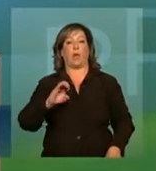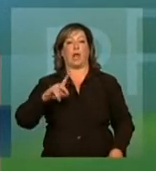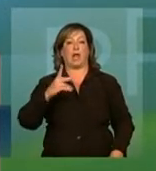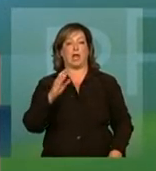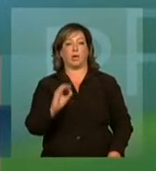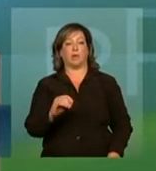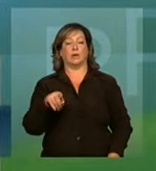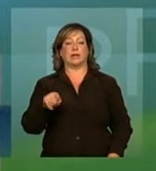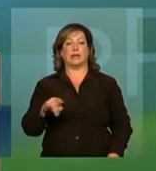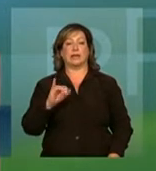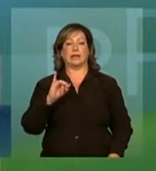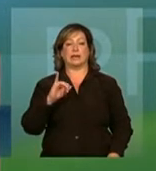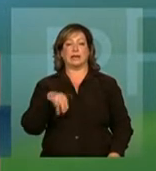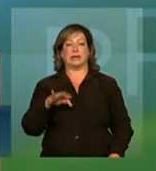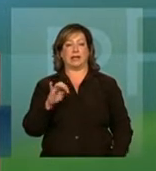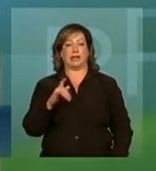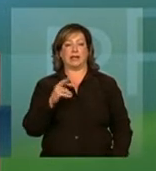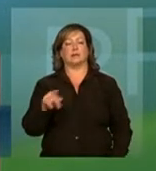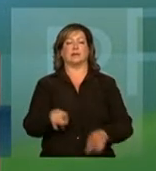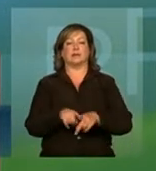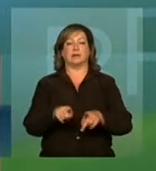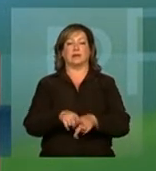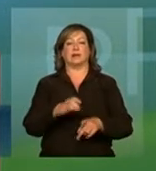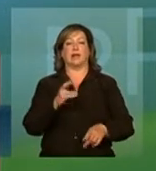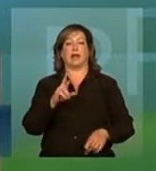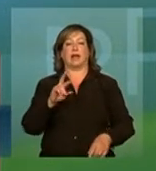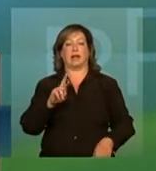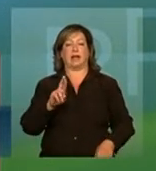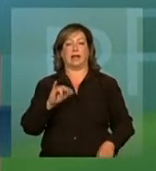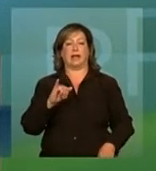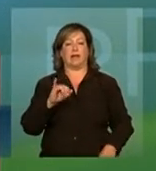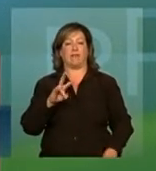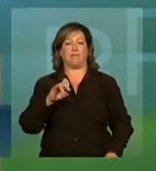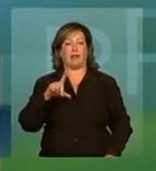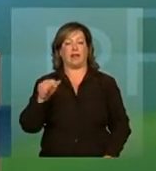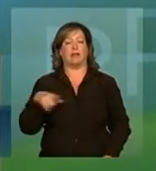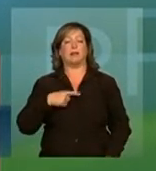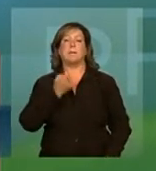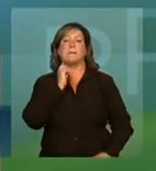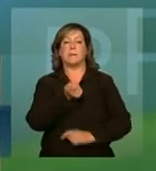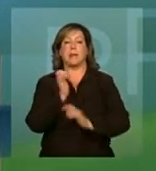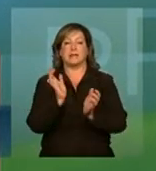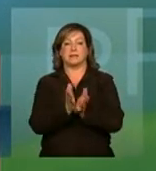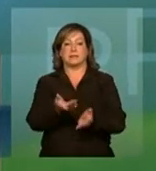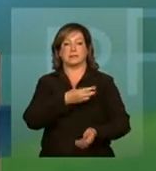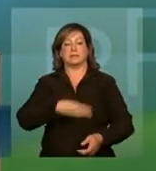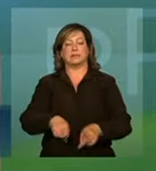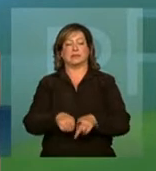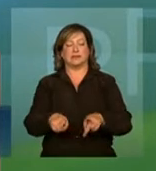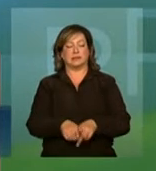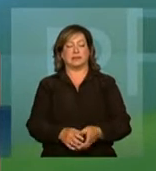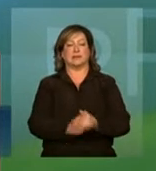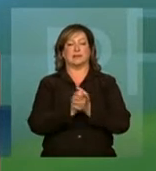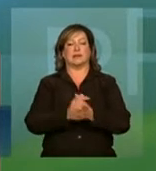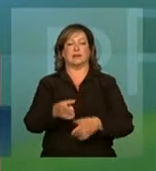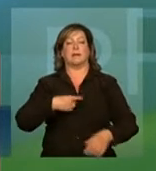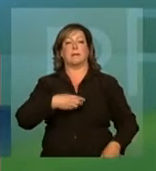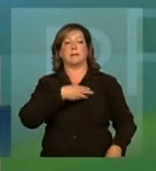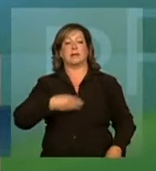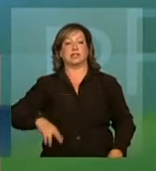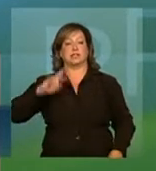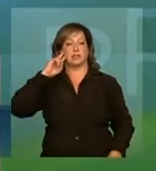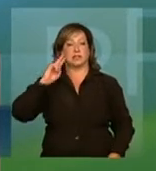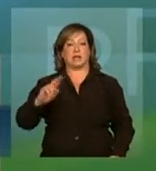da Integração, Marcelo Quirivella, nosso ministro da Pesca, general do Exército José Elito, nosso ministro-chefe